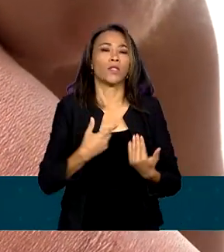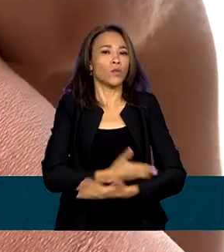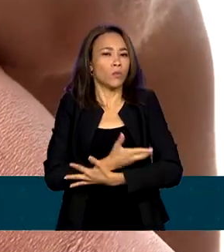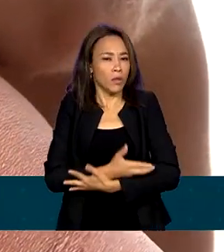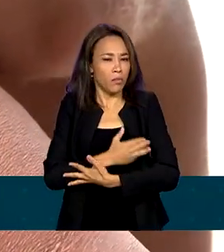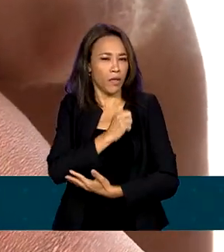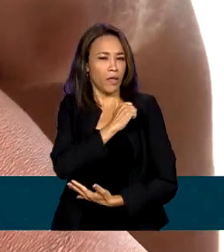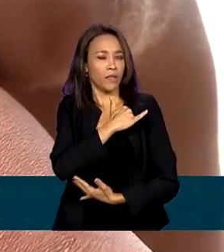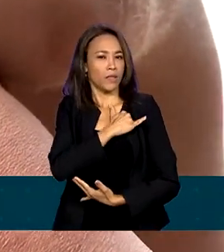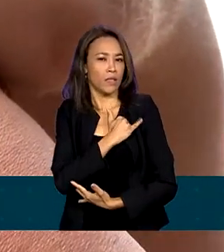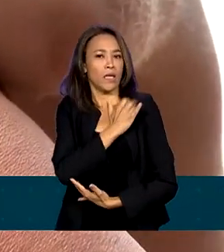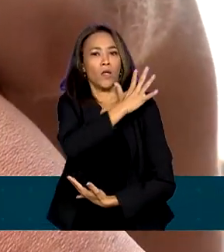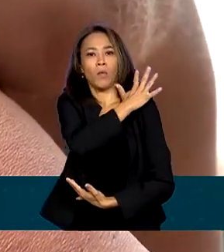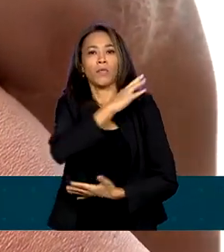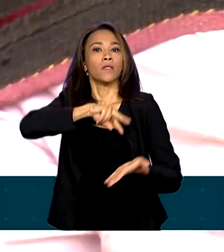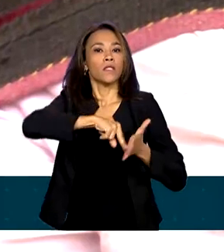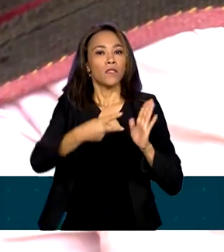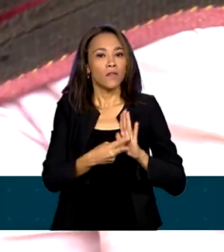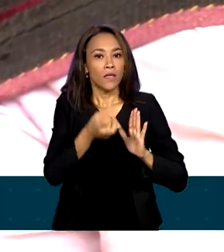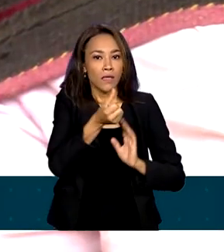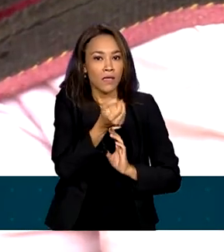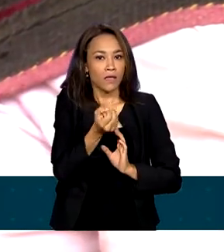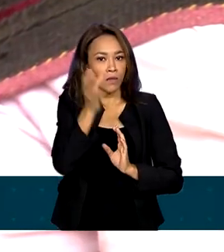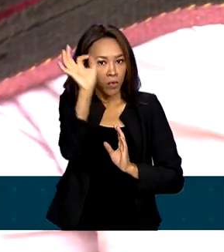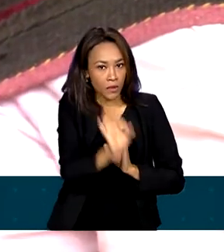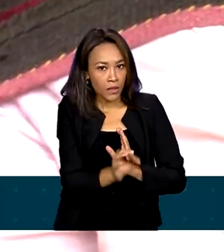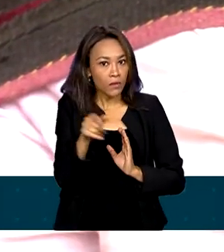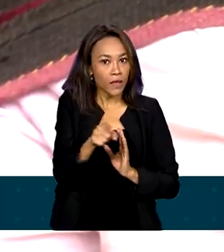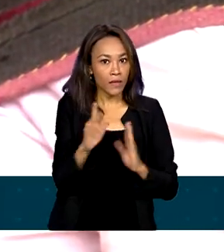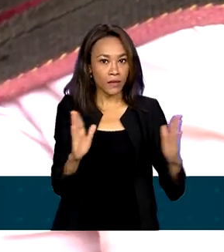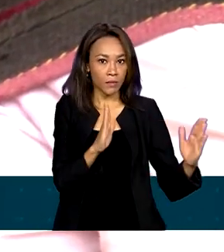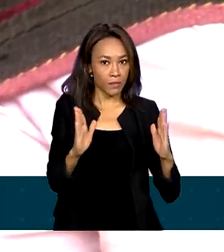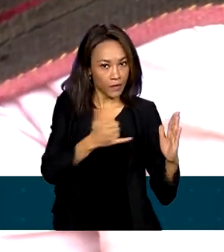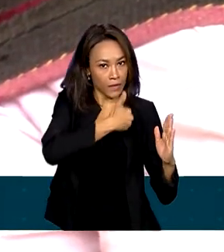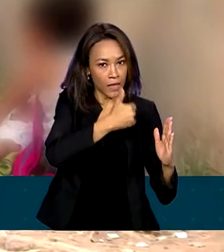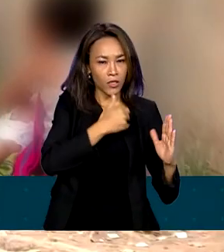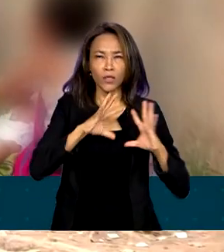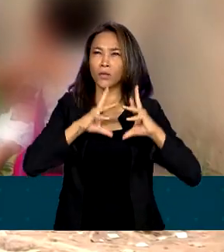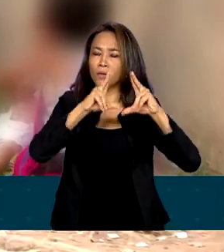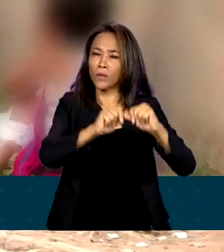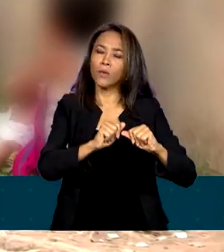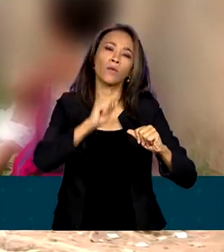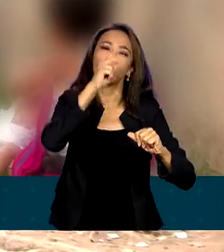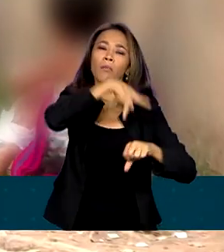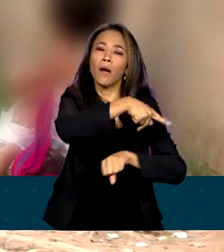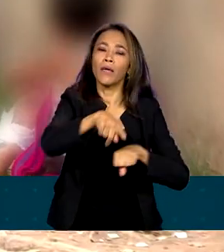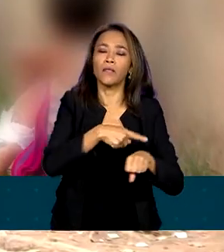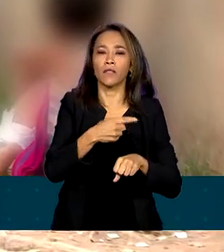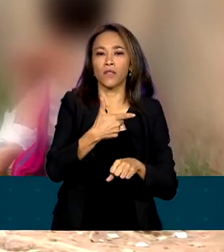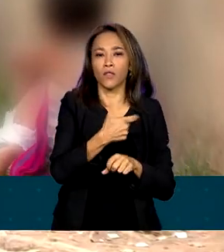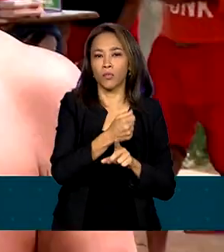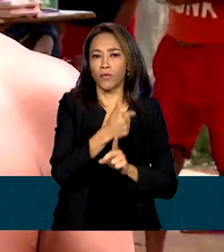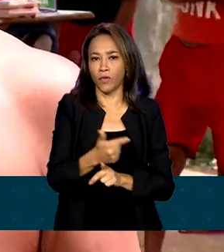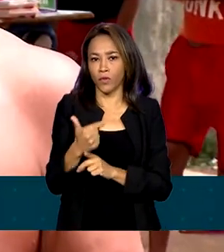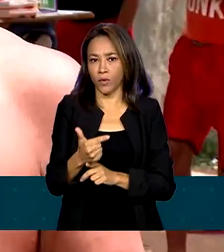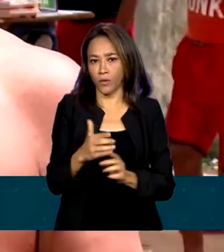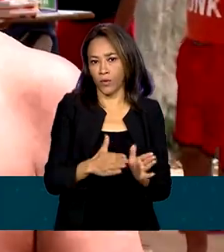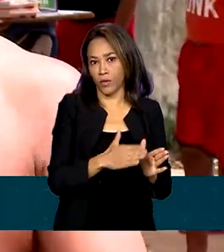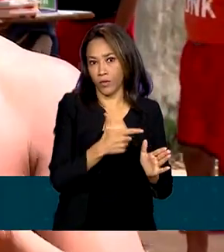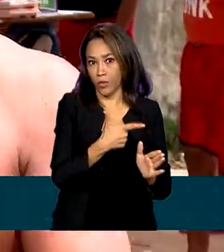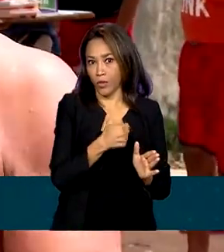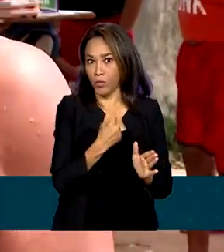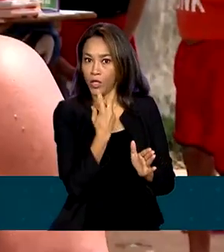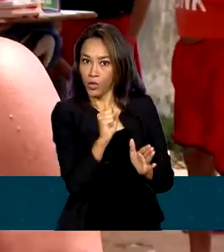quase 60% dos óbitos nessa faixa etária em todo o país entre 2018 e 2022.